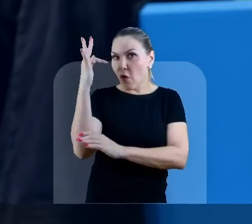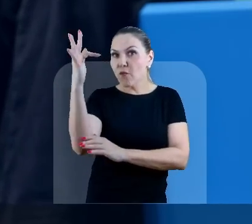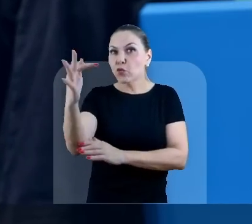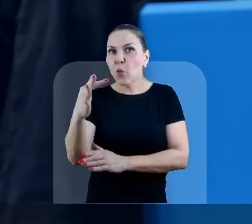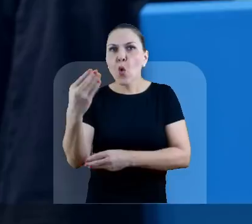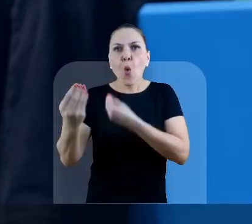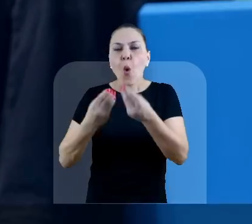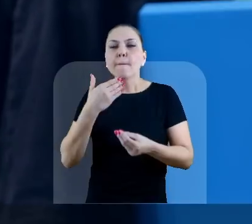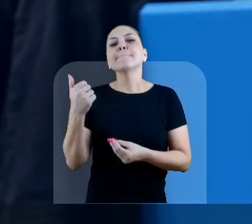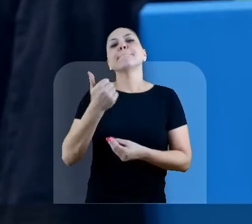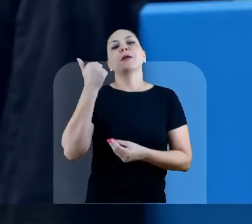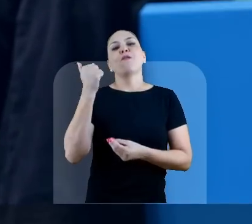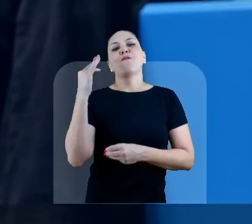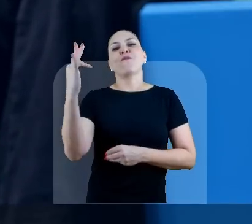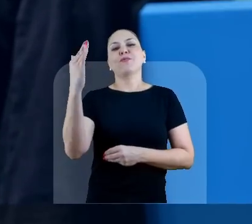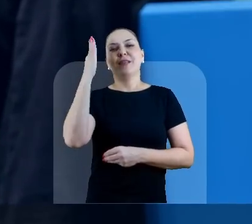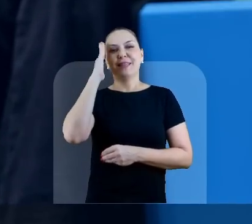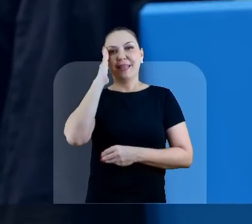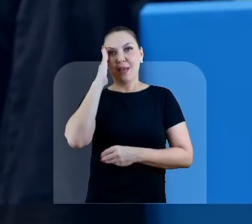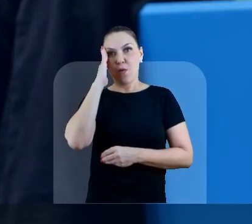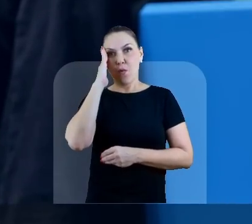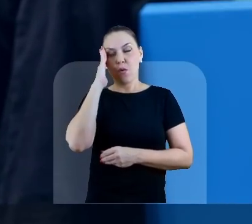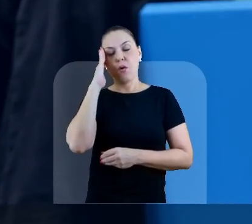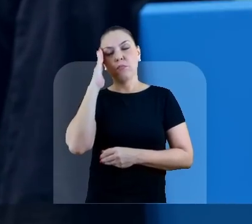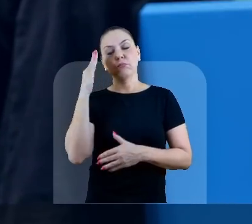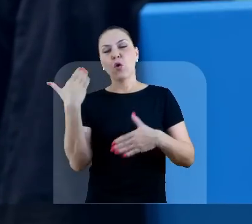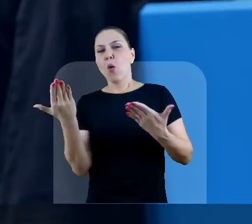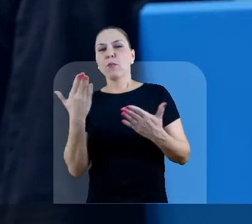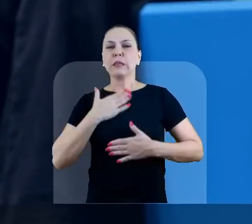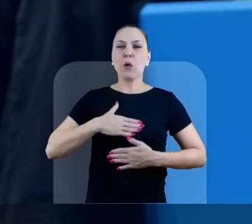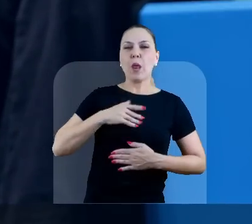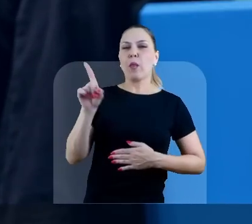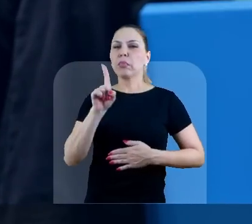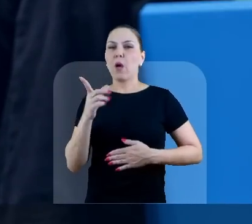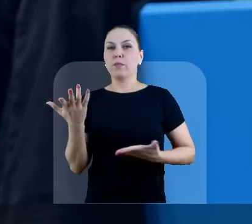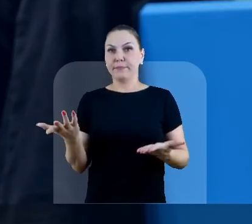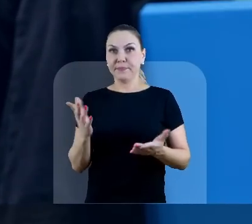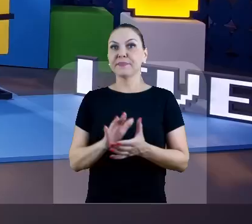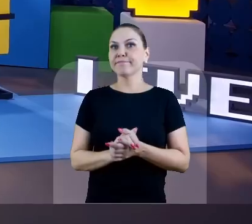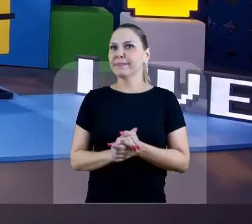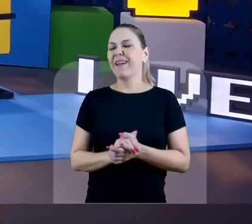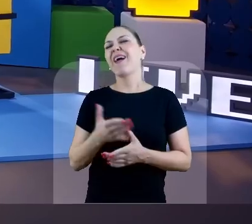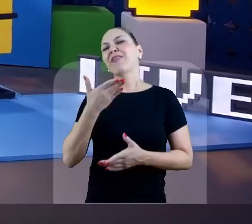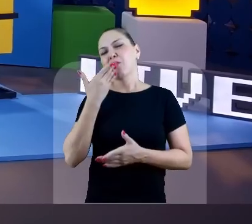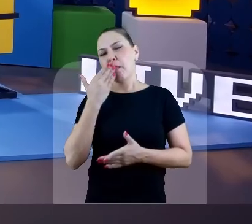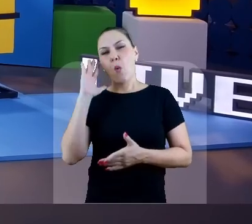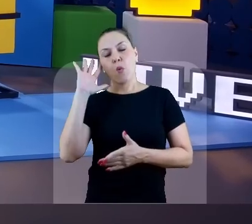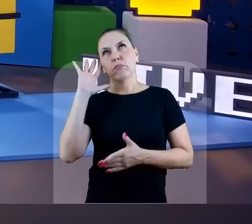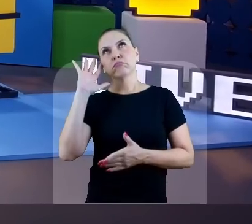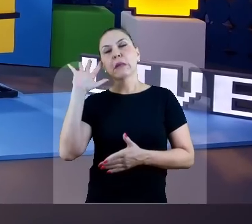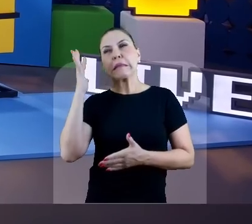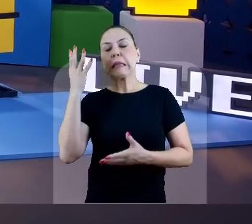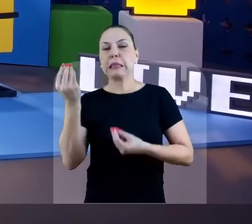vida, e os teus últimos dias, vão ser mais tranquilos ou não. É muito comum no ser